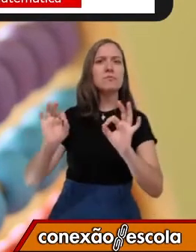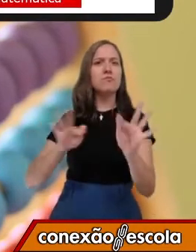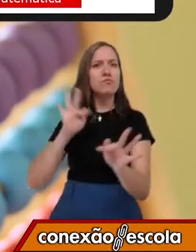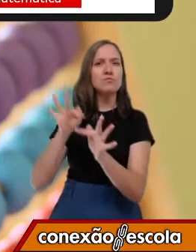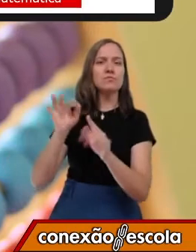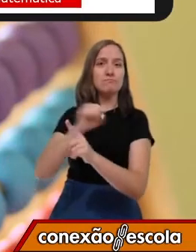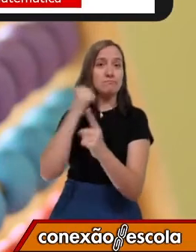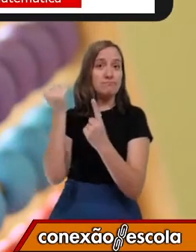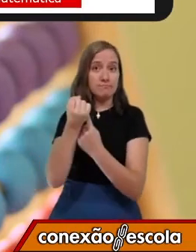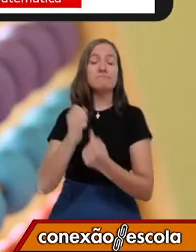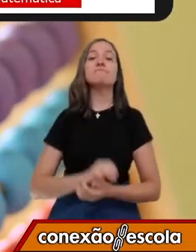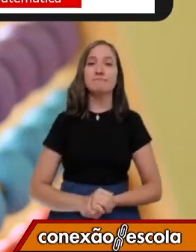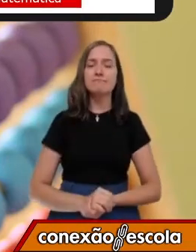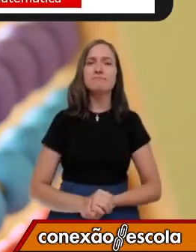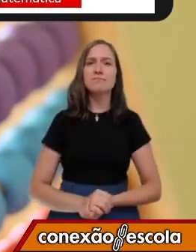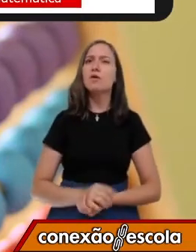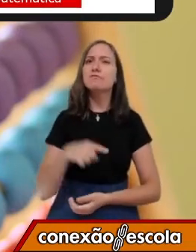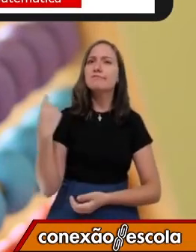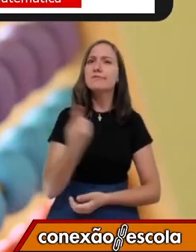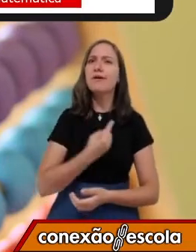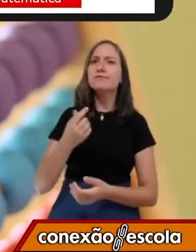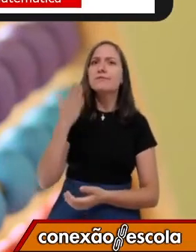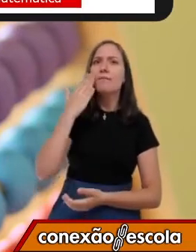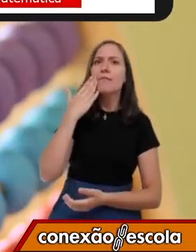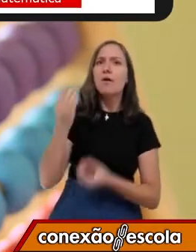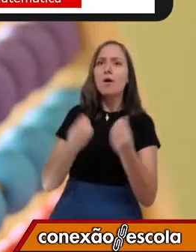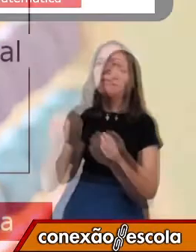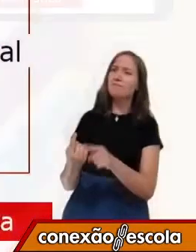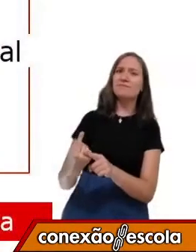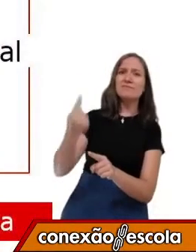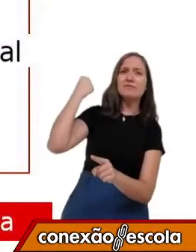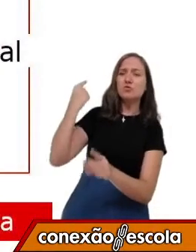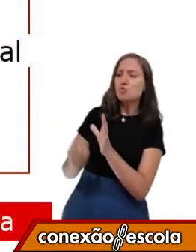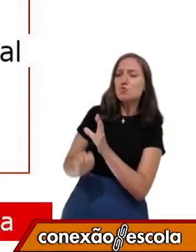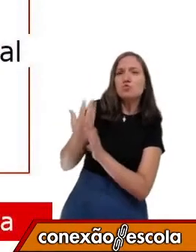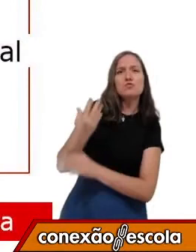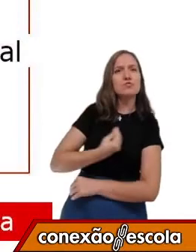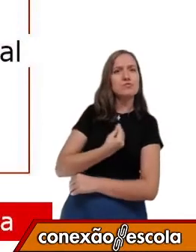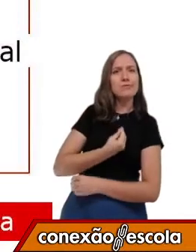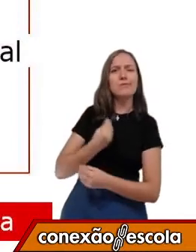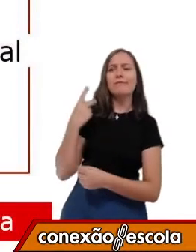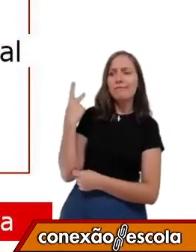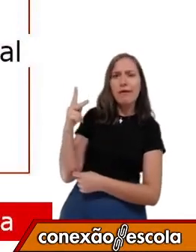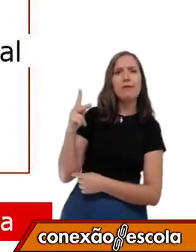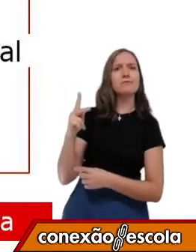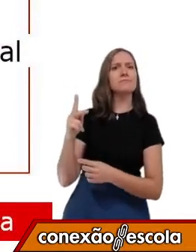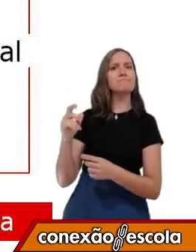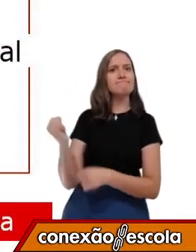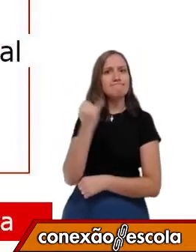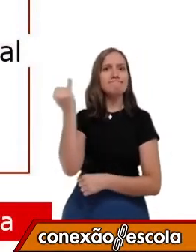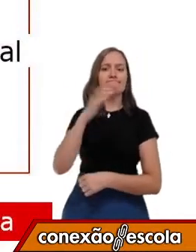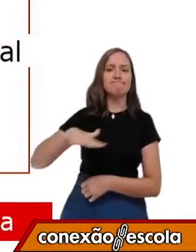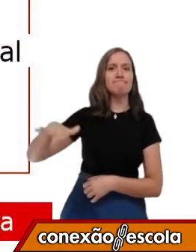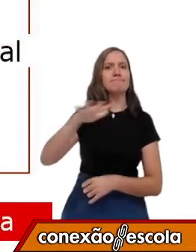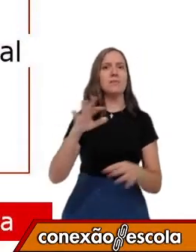disso, nós vamos conhecer as origens dos números, compreendendo a sua função social, ou seja, o contexto